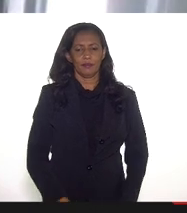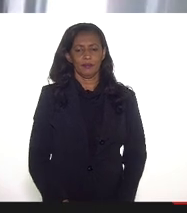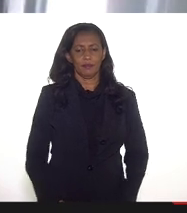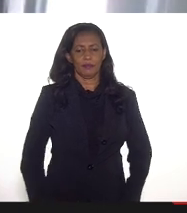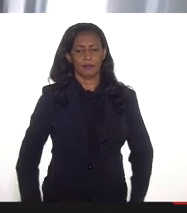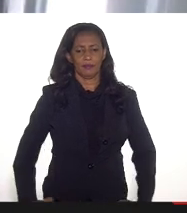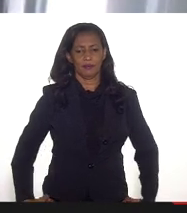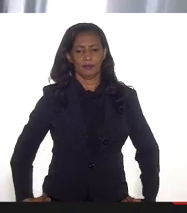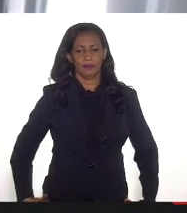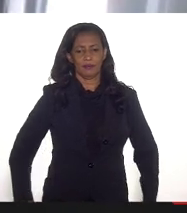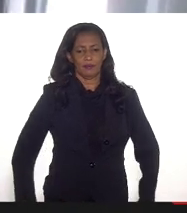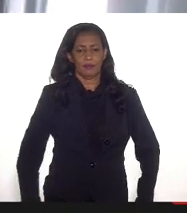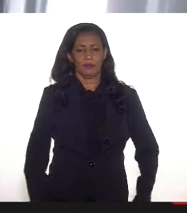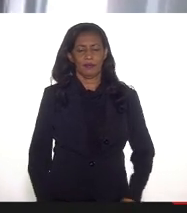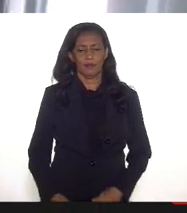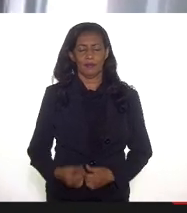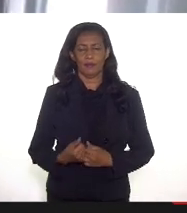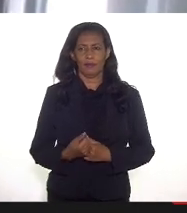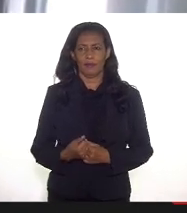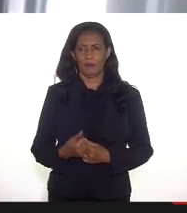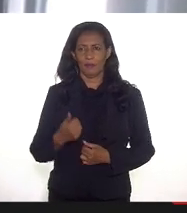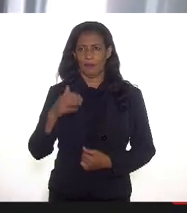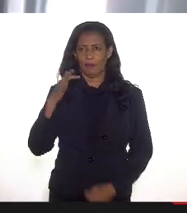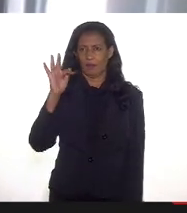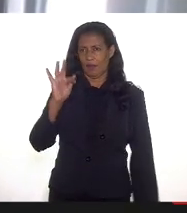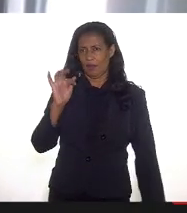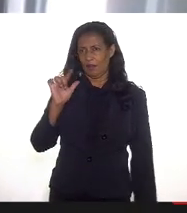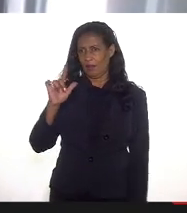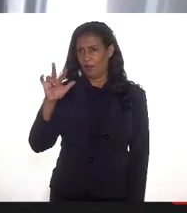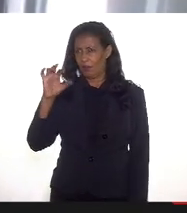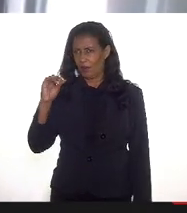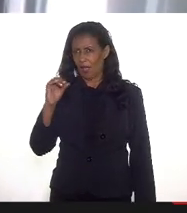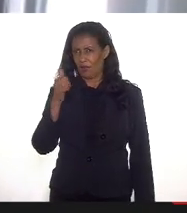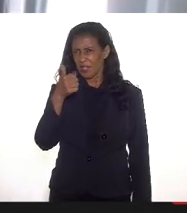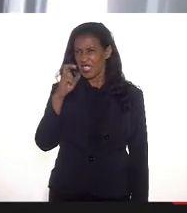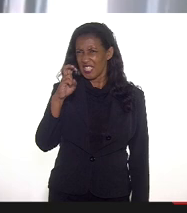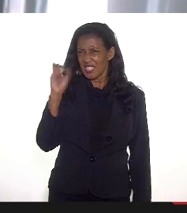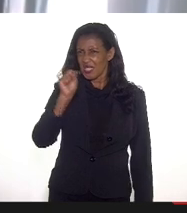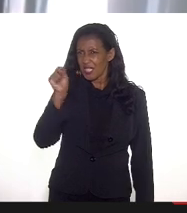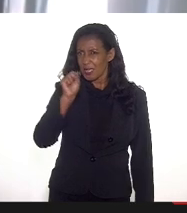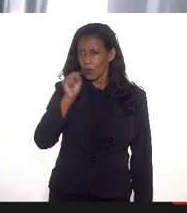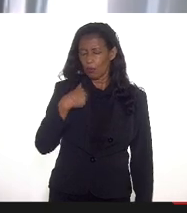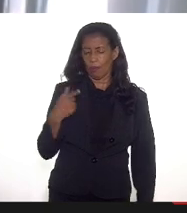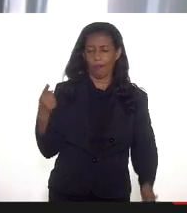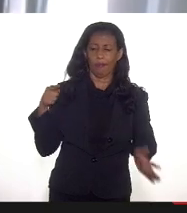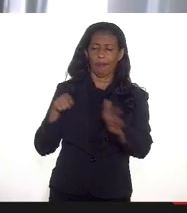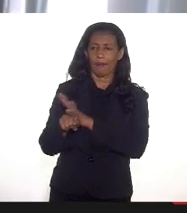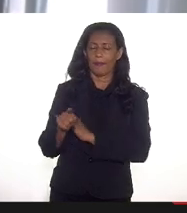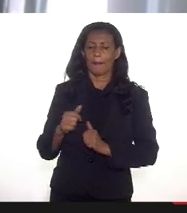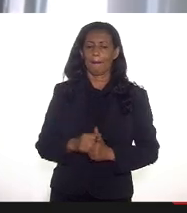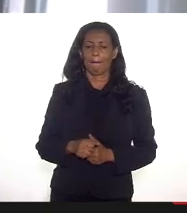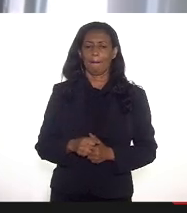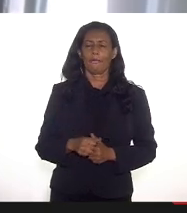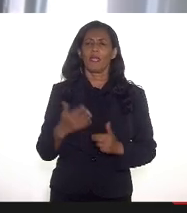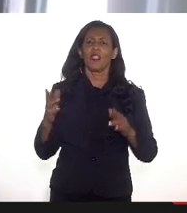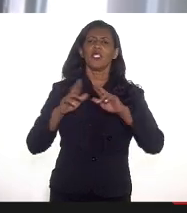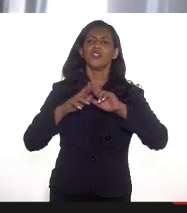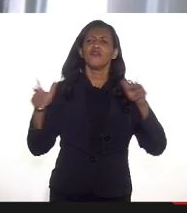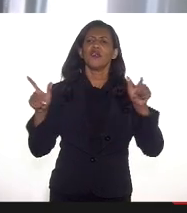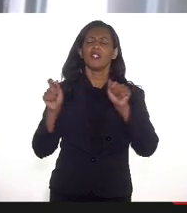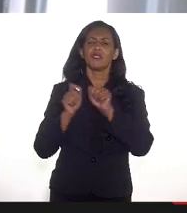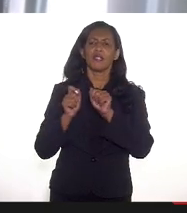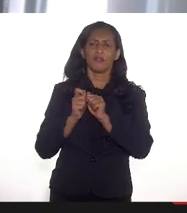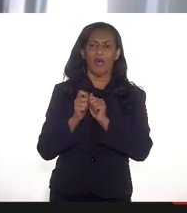queria fazer em 15 segundos uma observação. Que diferença faz nós termos entre nós e nossas comissões